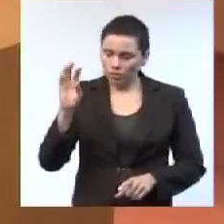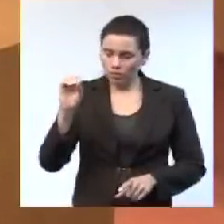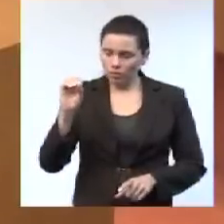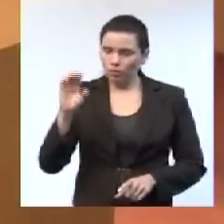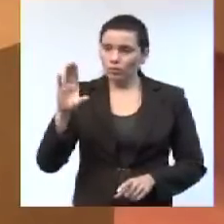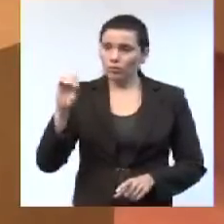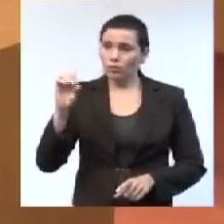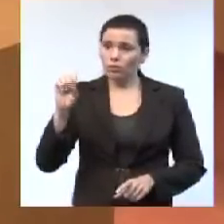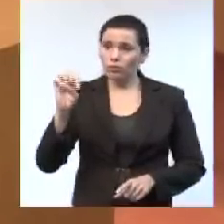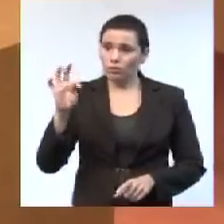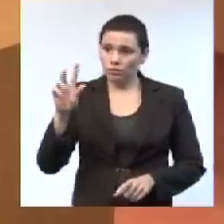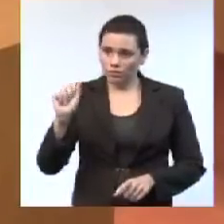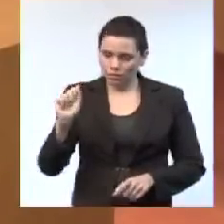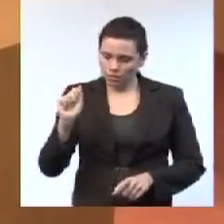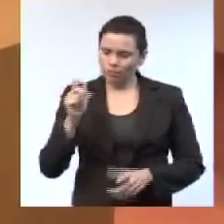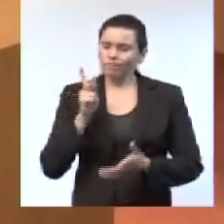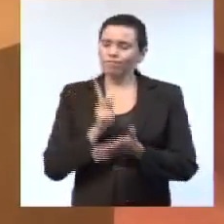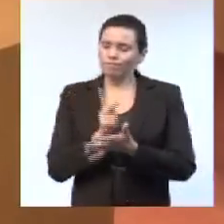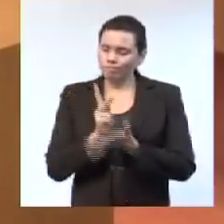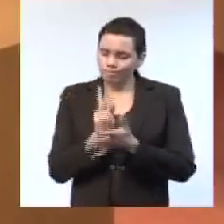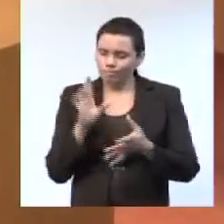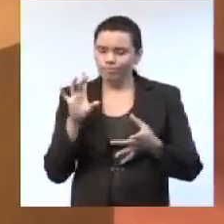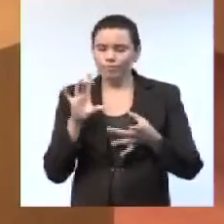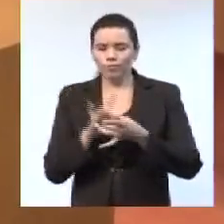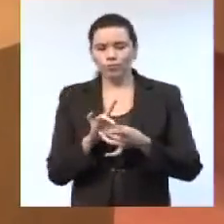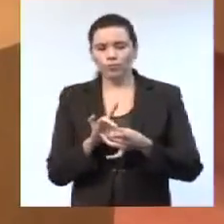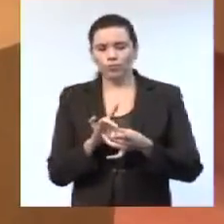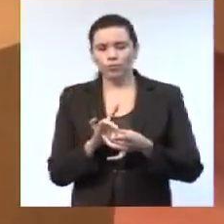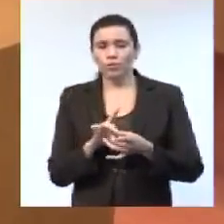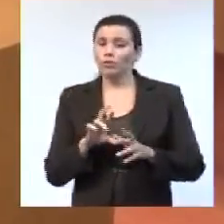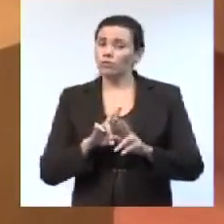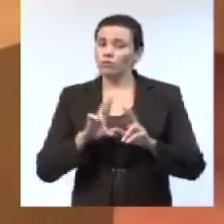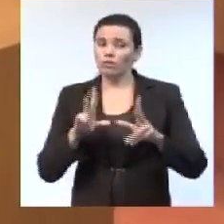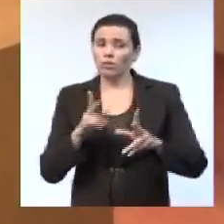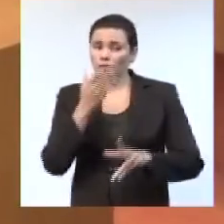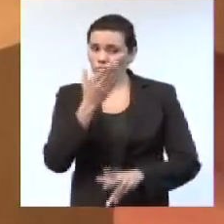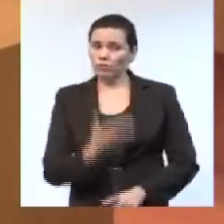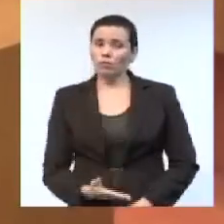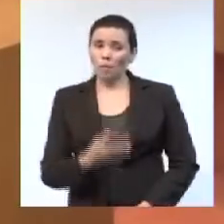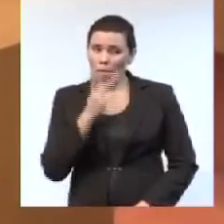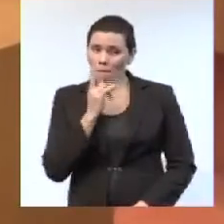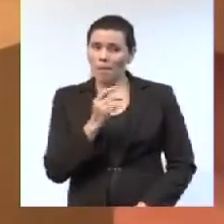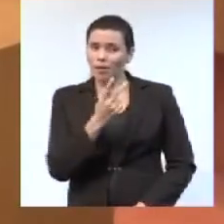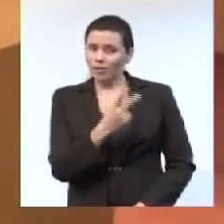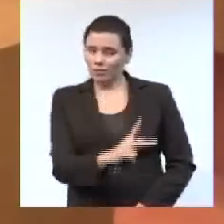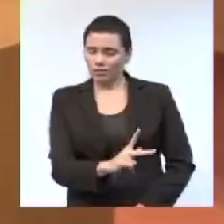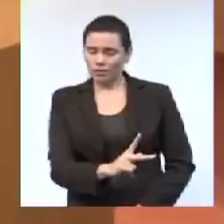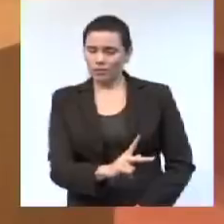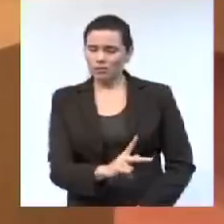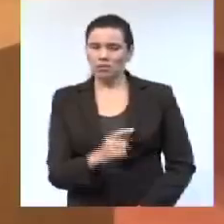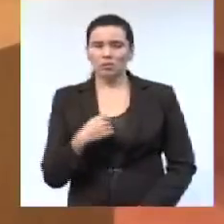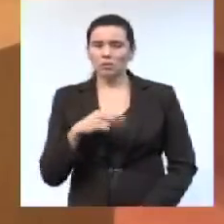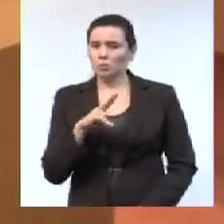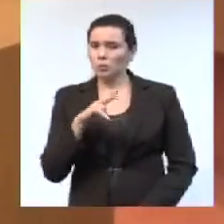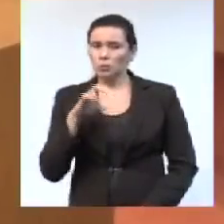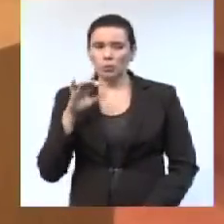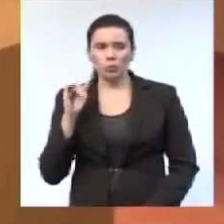Diferentemente do seu pai, que já veio entrar na campanha, na metade da campanha, fez jogo mole no início da campanha, que todos nós